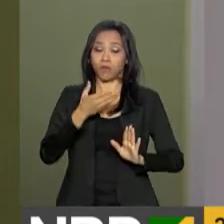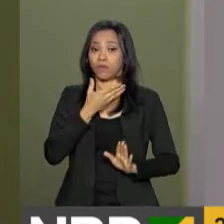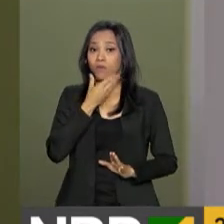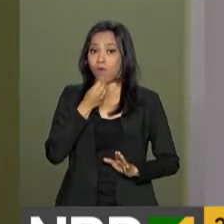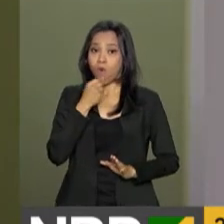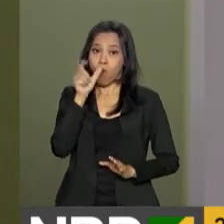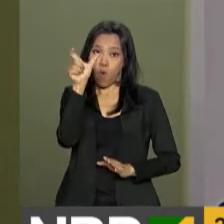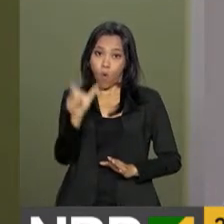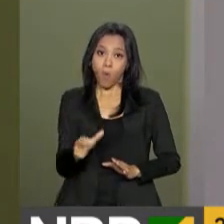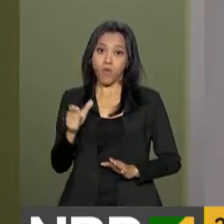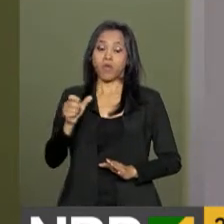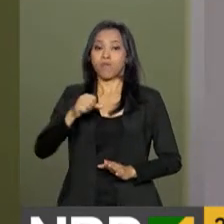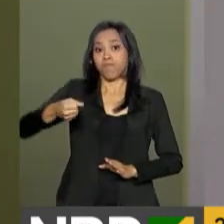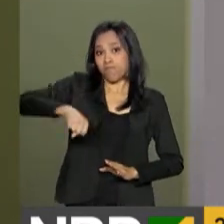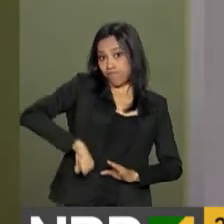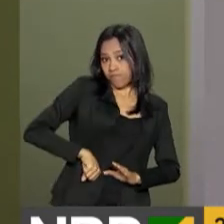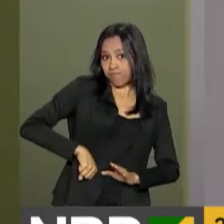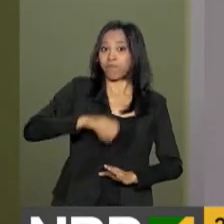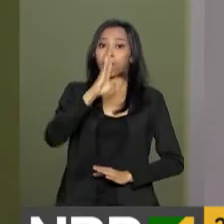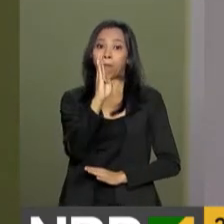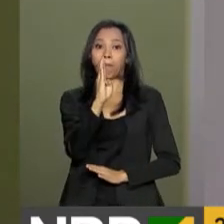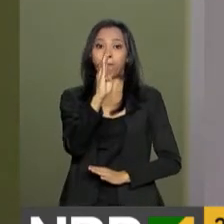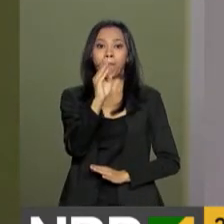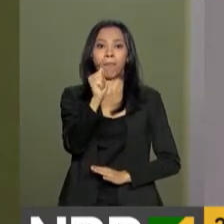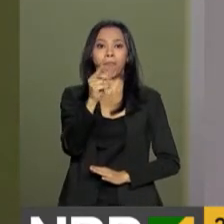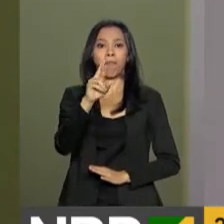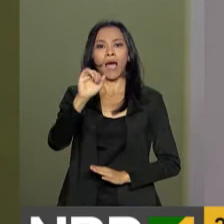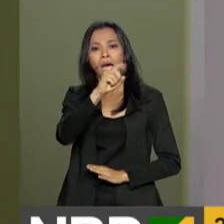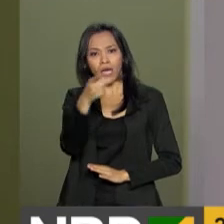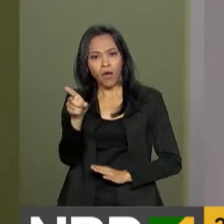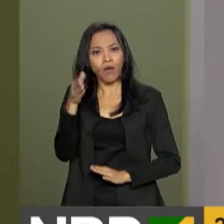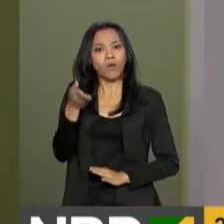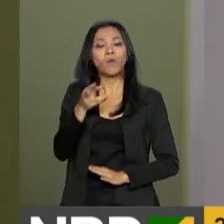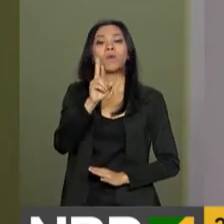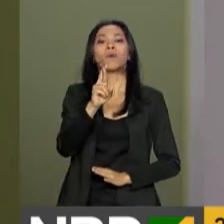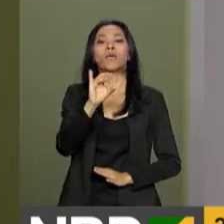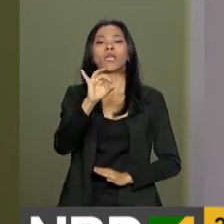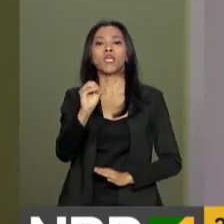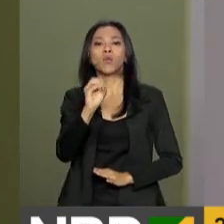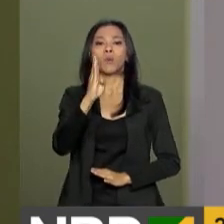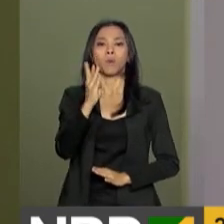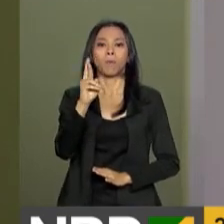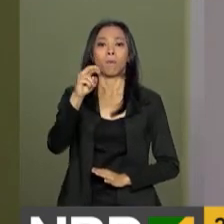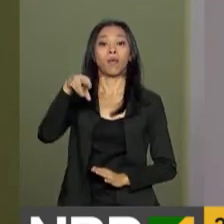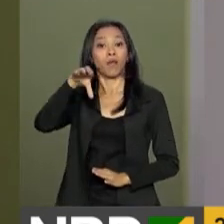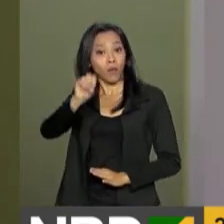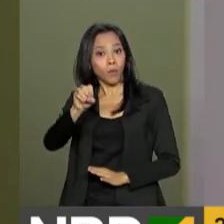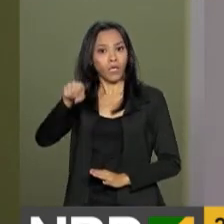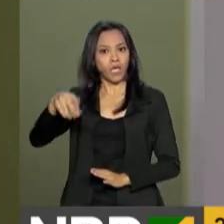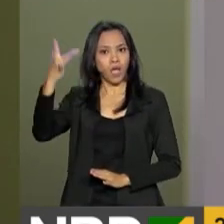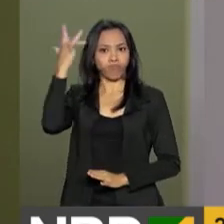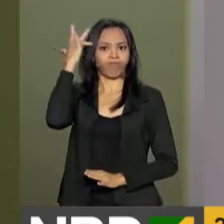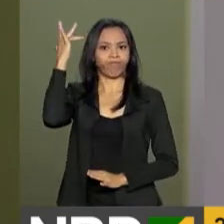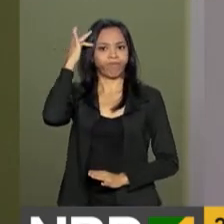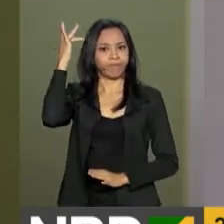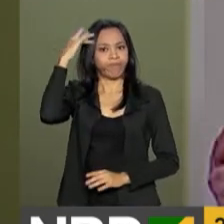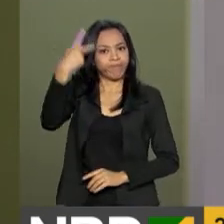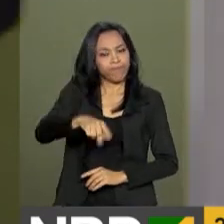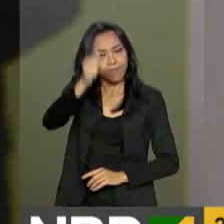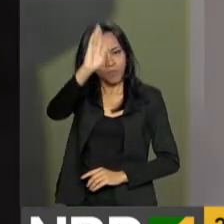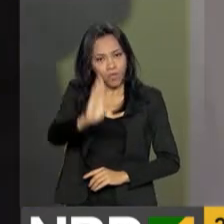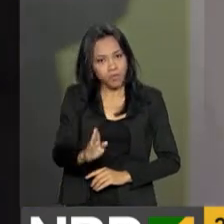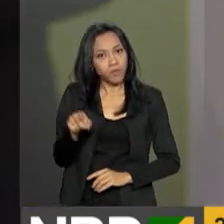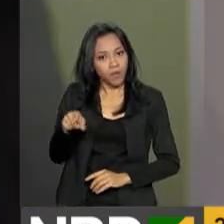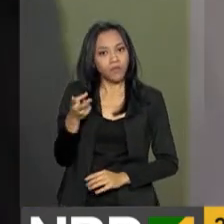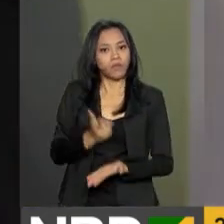rio branco que é patrono da diplomacia brasileira e é o estadista que esteve a serviço no